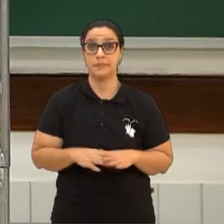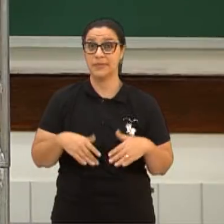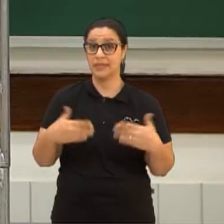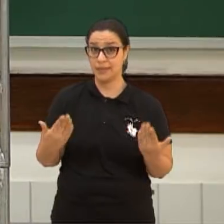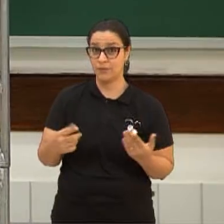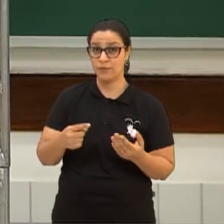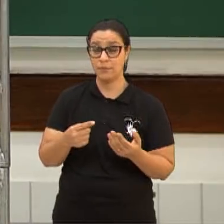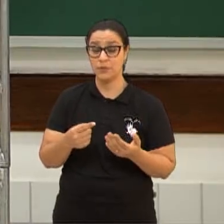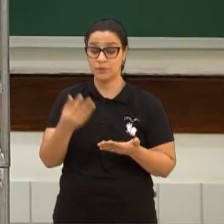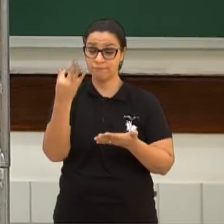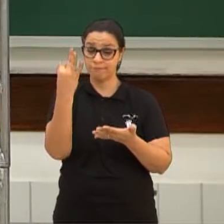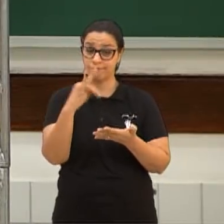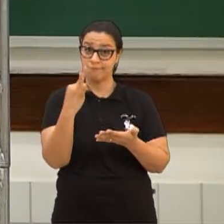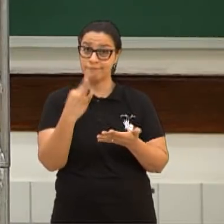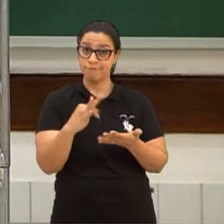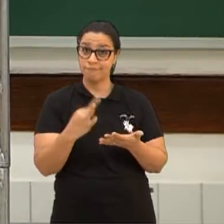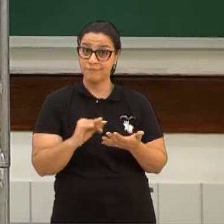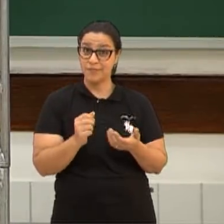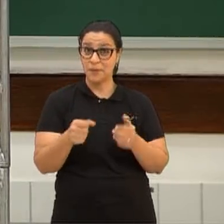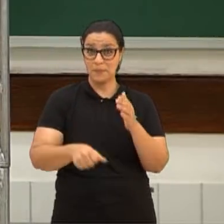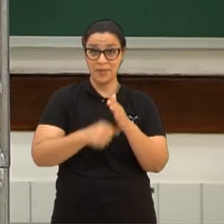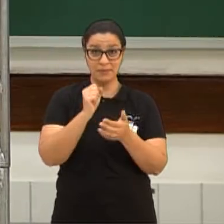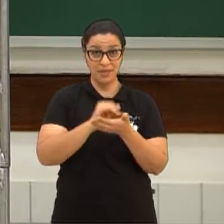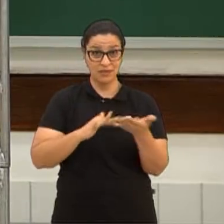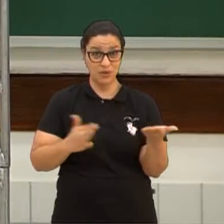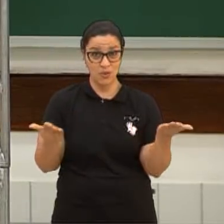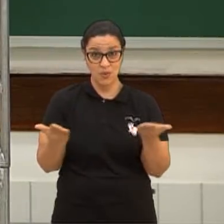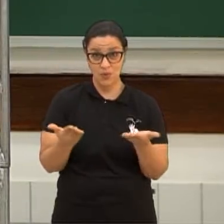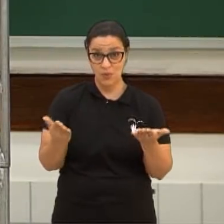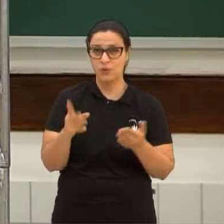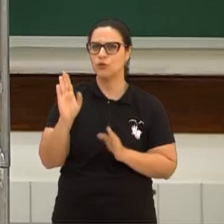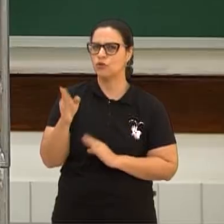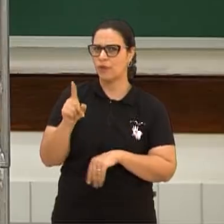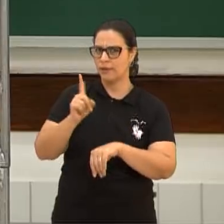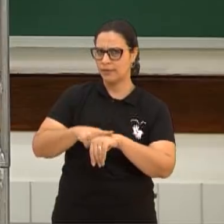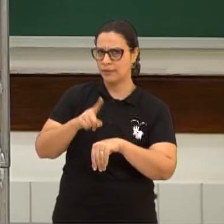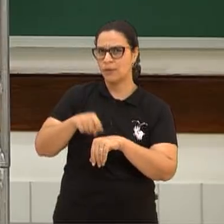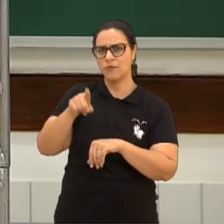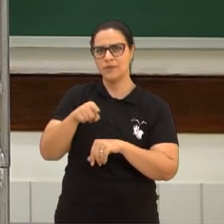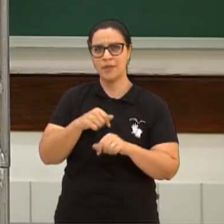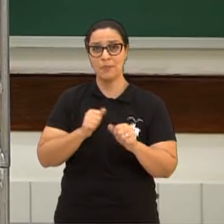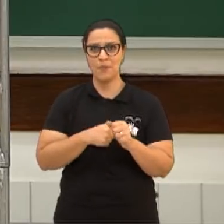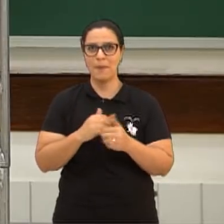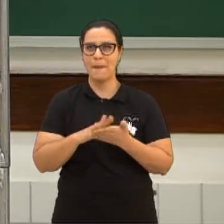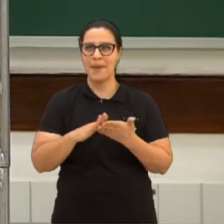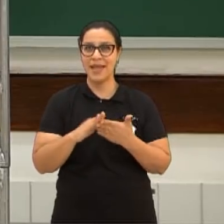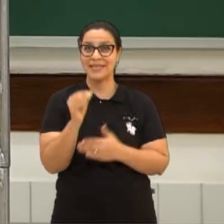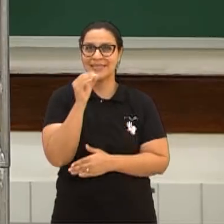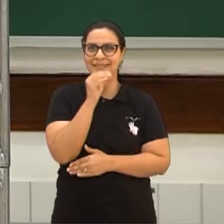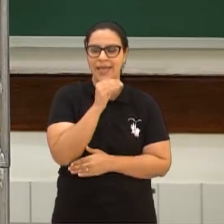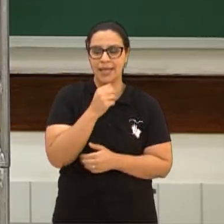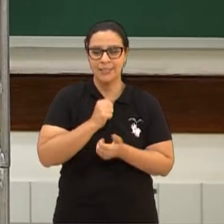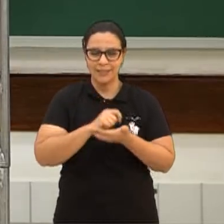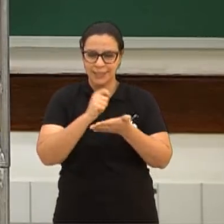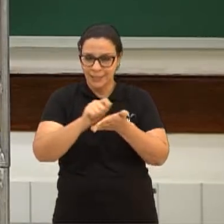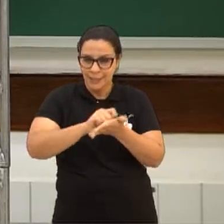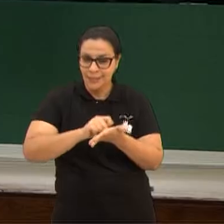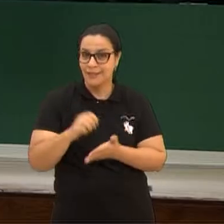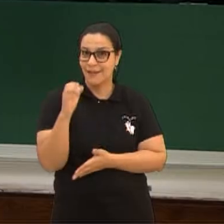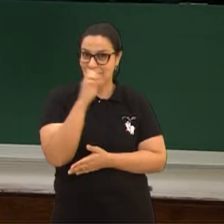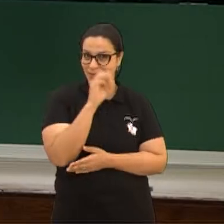Vamos conferir o nosso primeiro exercício de hoje. Já deu tempo de você se aquecer aí? Então, olha lá.